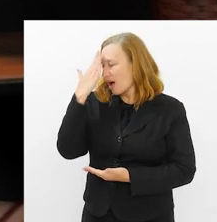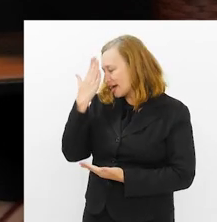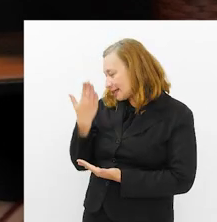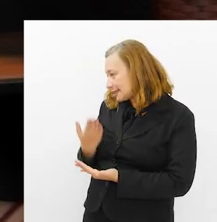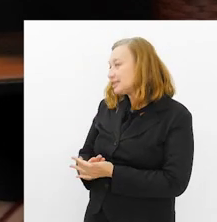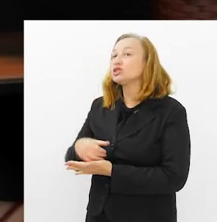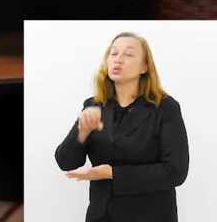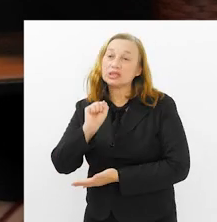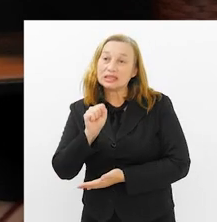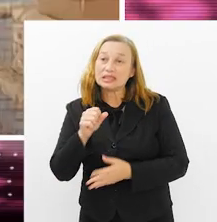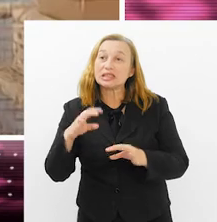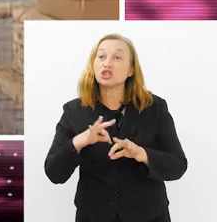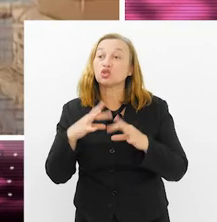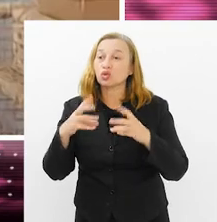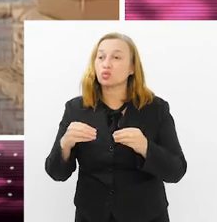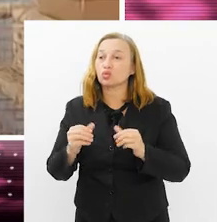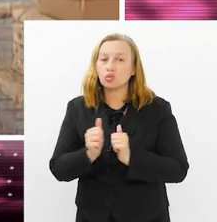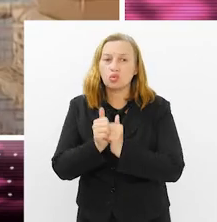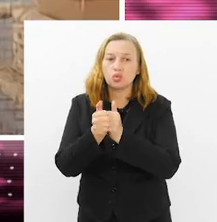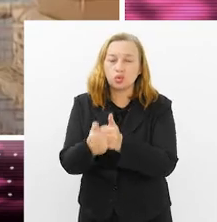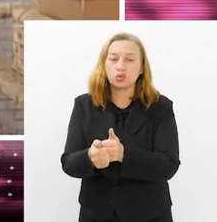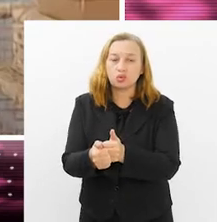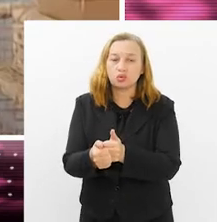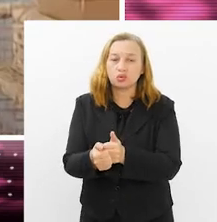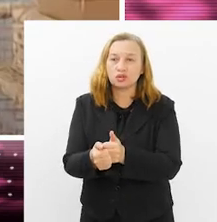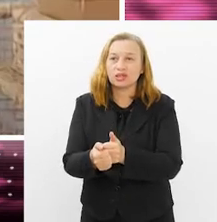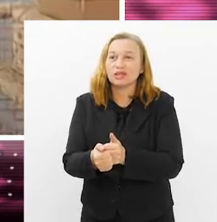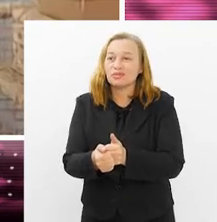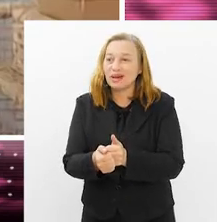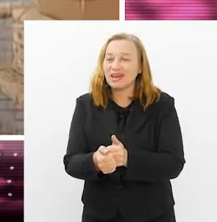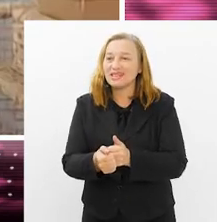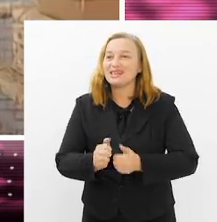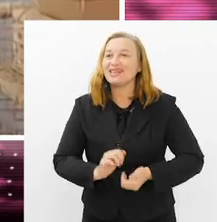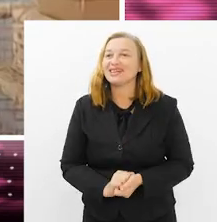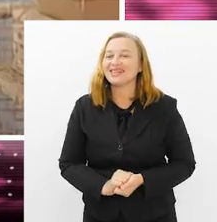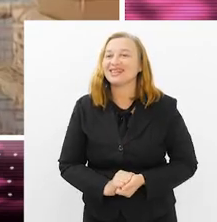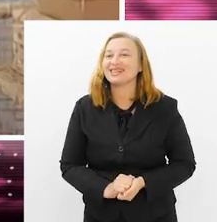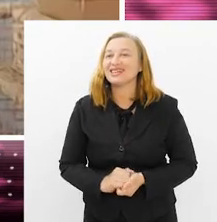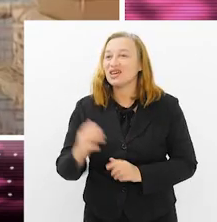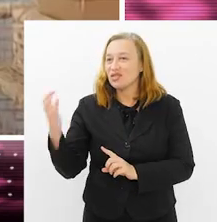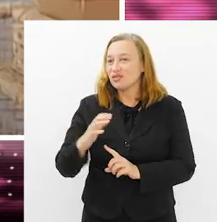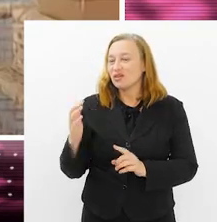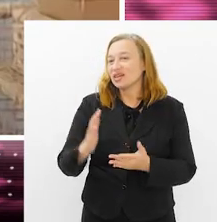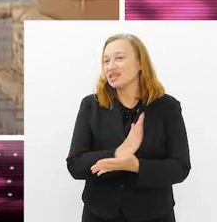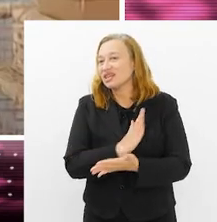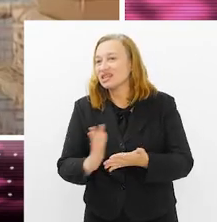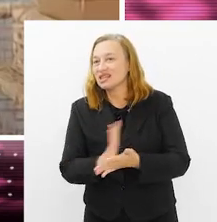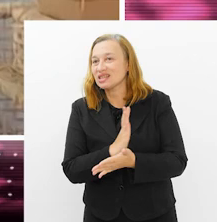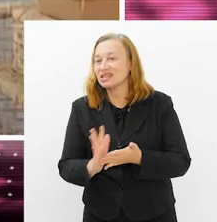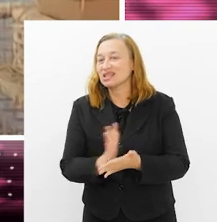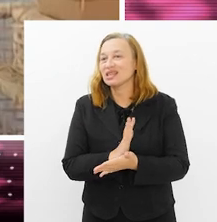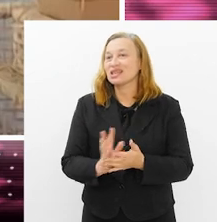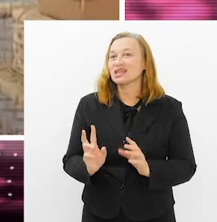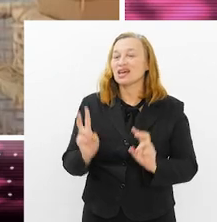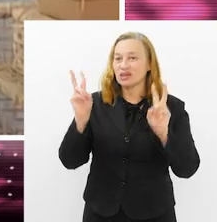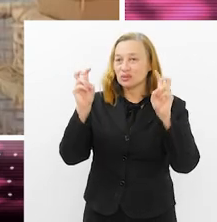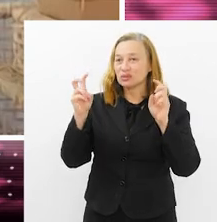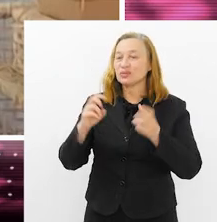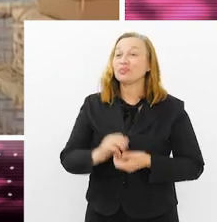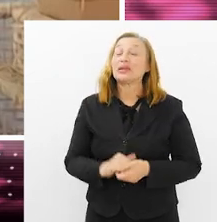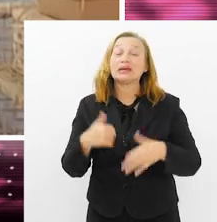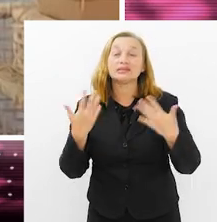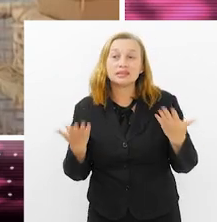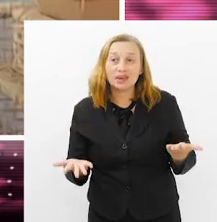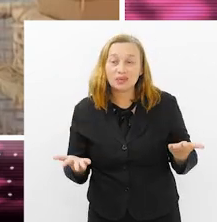Eu acredito que sim, né? Tem que ser todo um conjunto, porque o poder público ele tem muita influência nesses padrões sociais também,